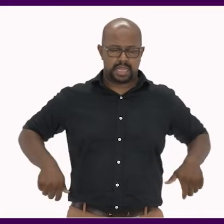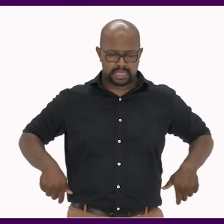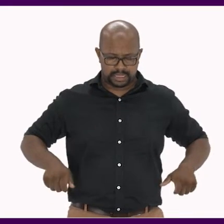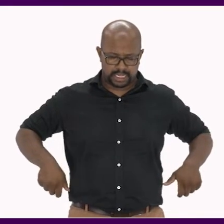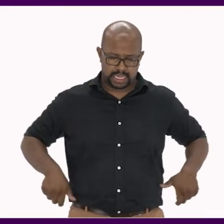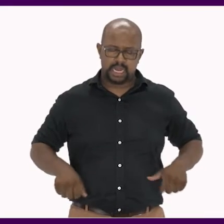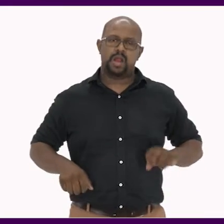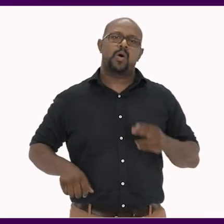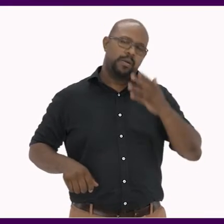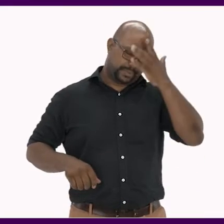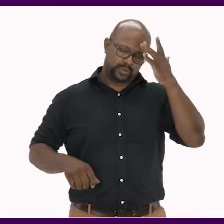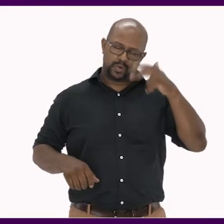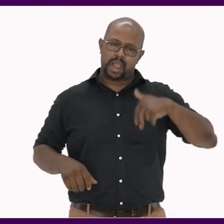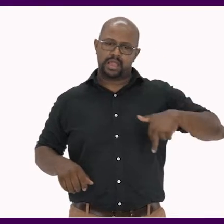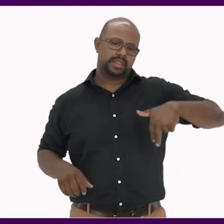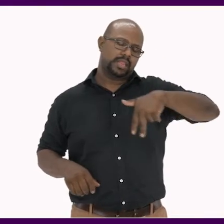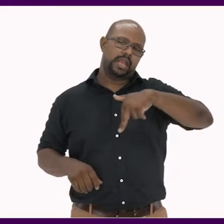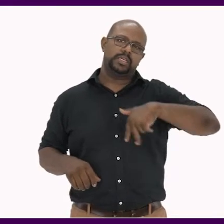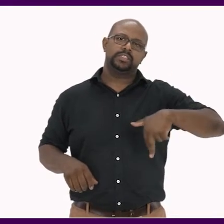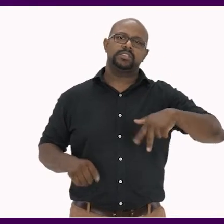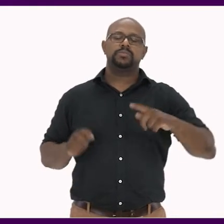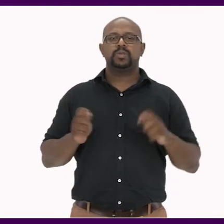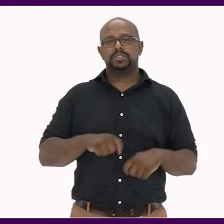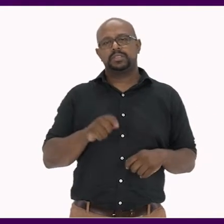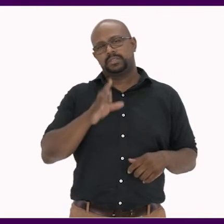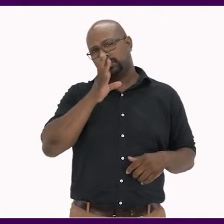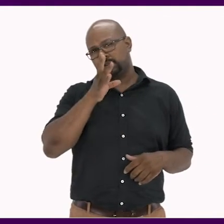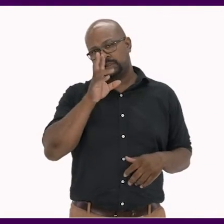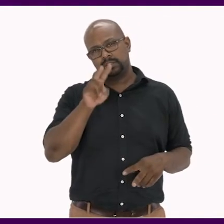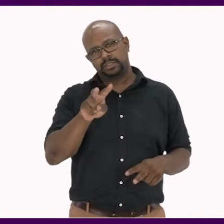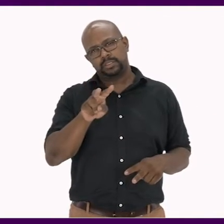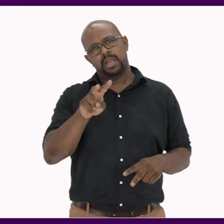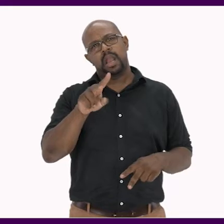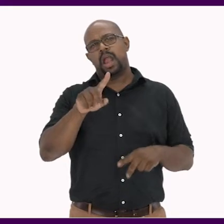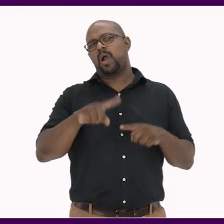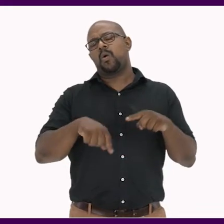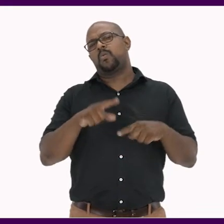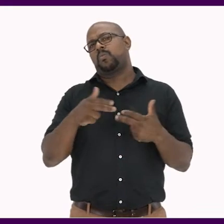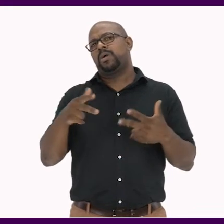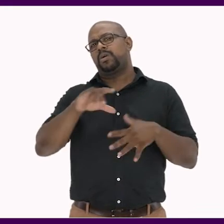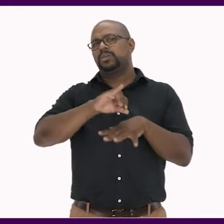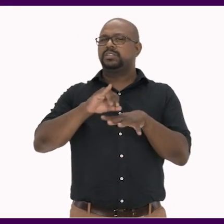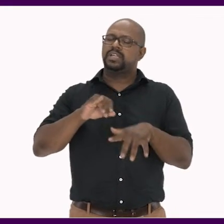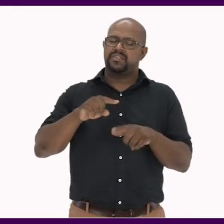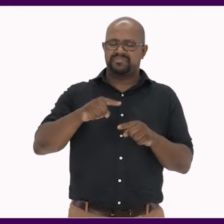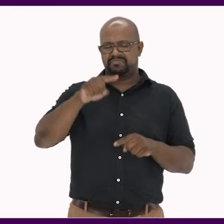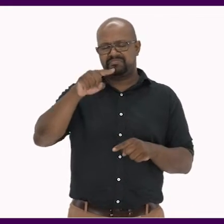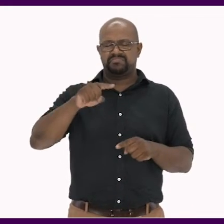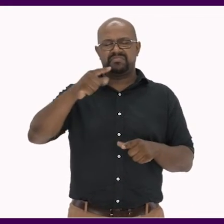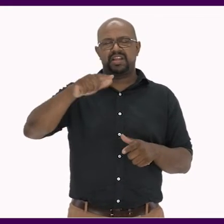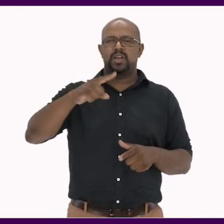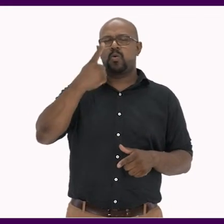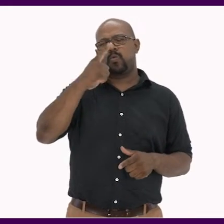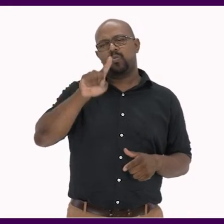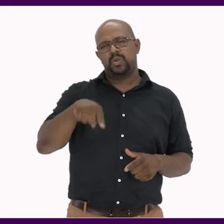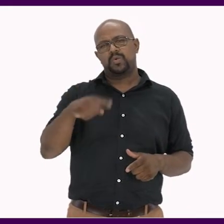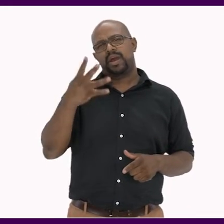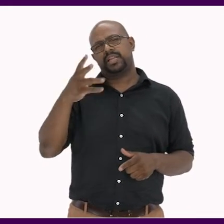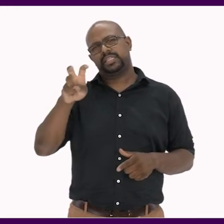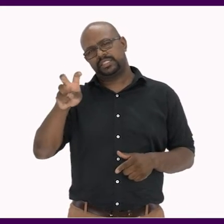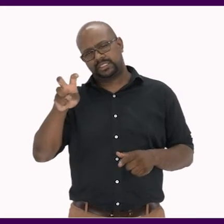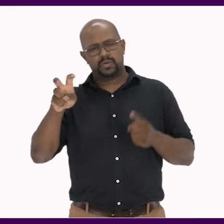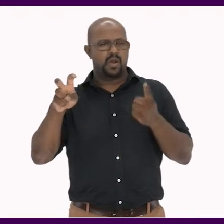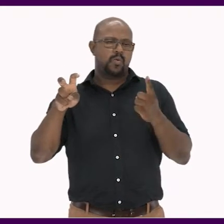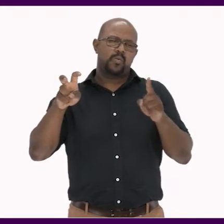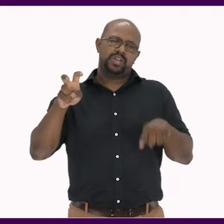ou uma pessoa andante, poder apreciar uma obra, deve variar em